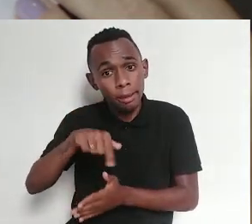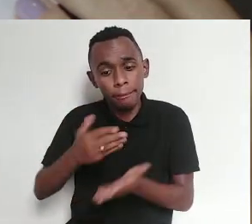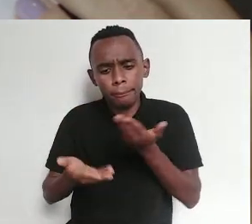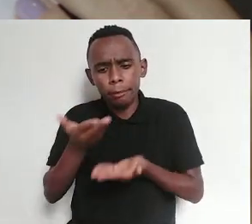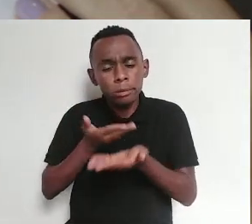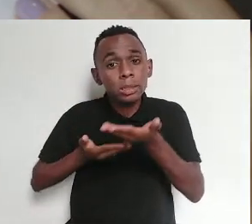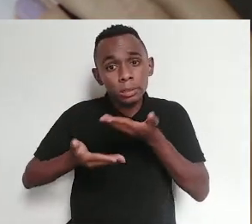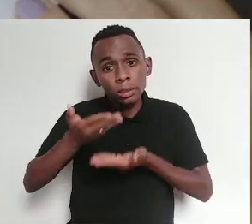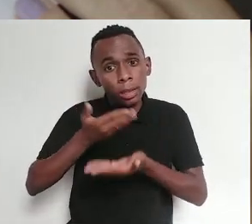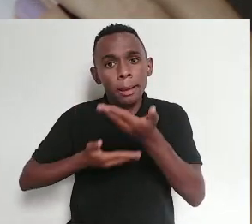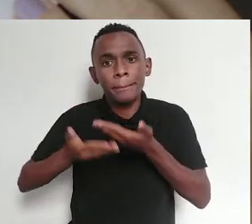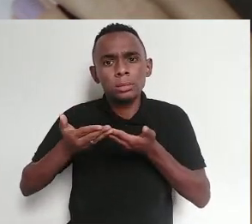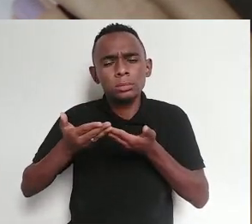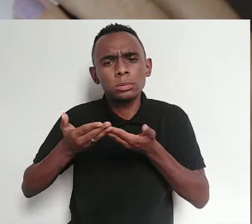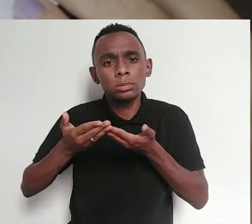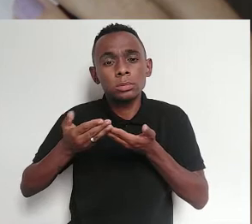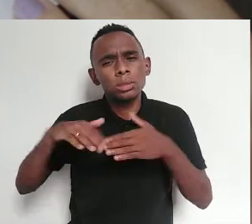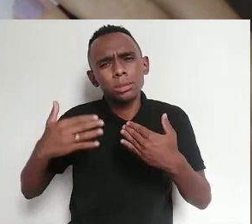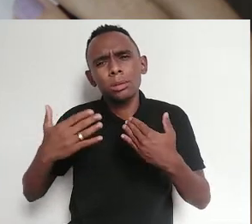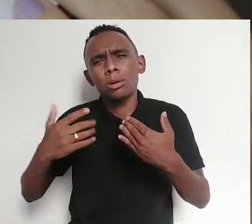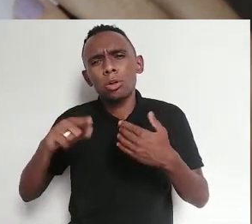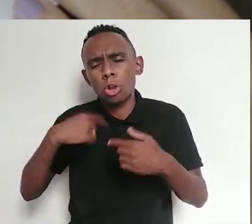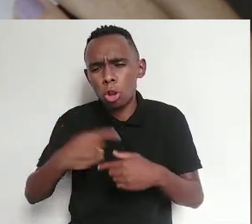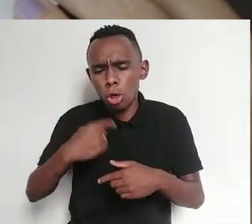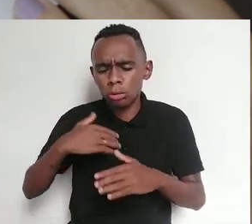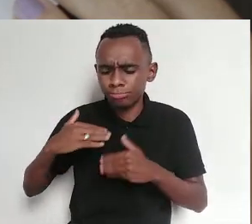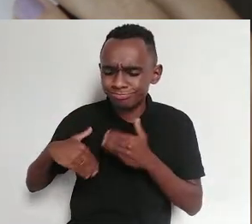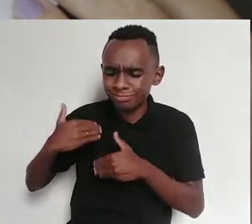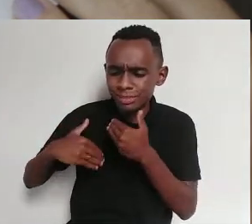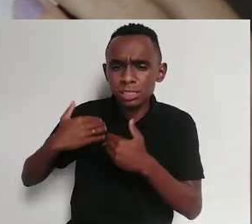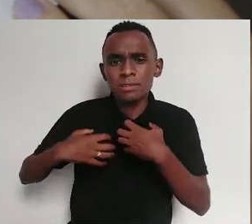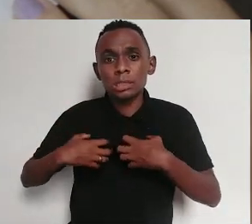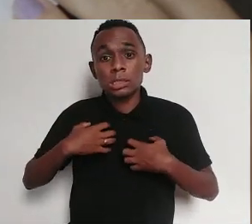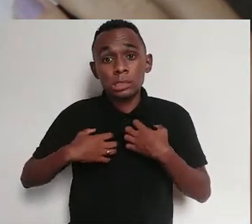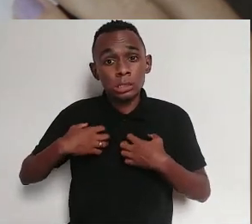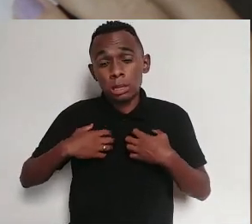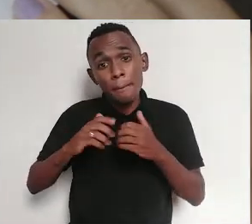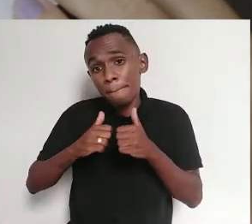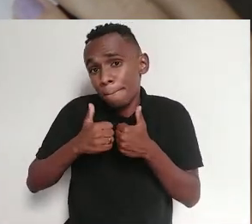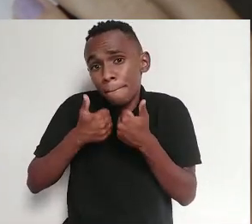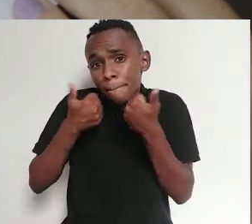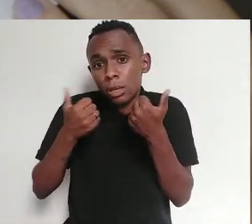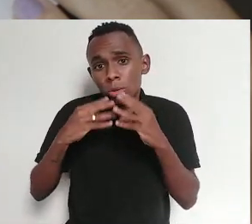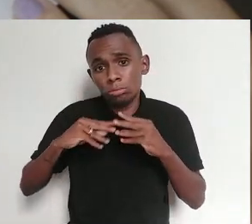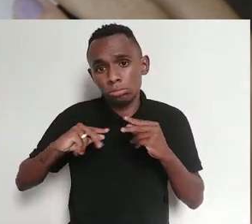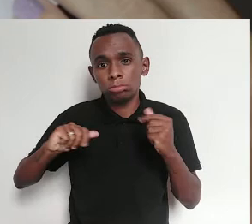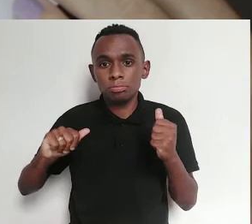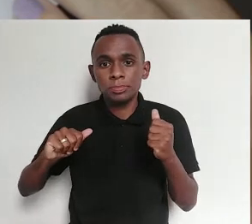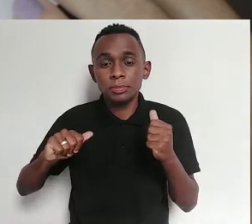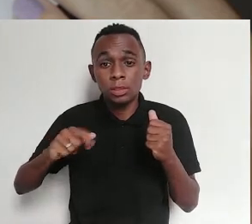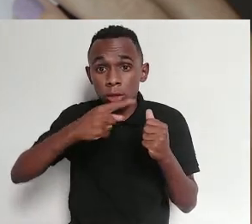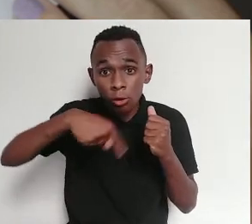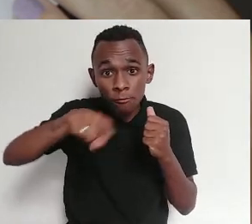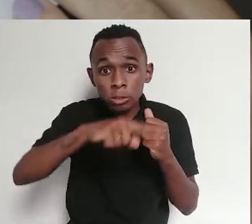Então, a gente vai trabalhando um monte de questões que estão em conflito dentro da gente. E